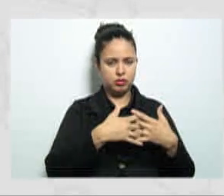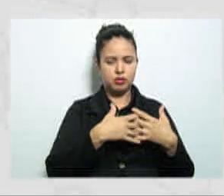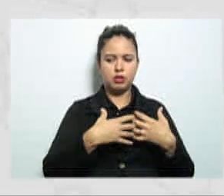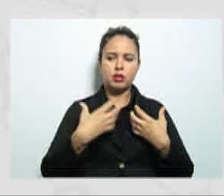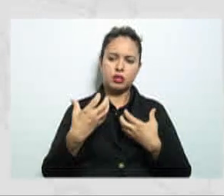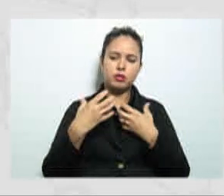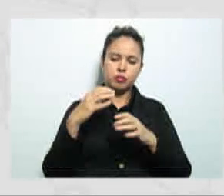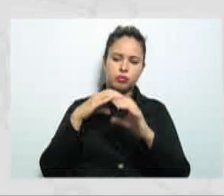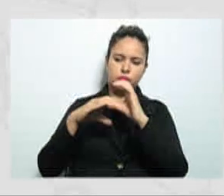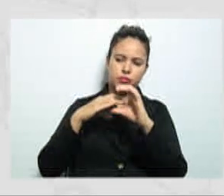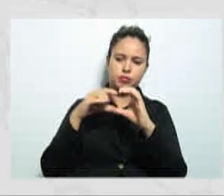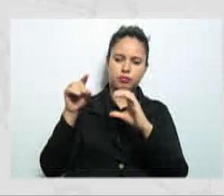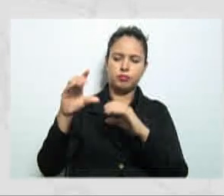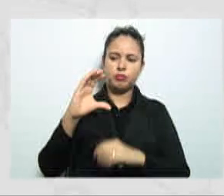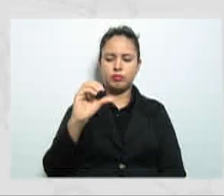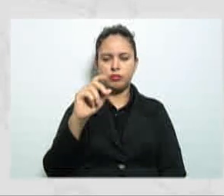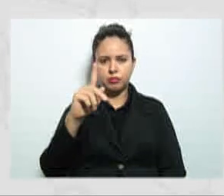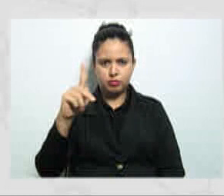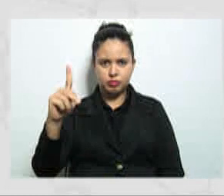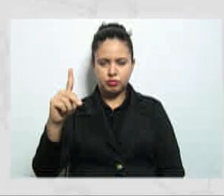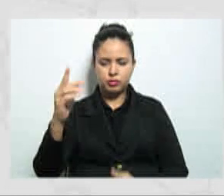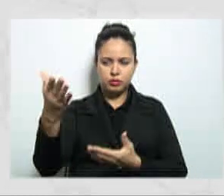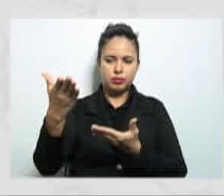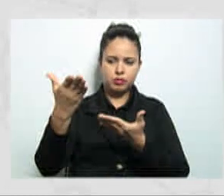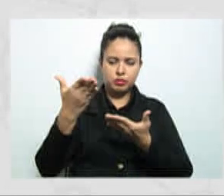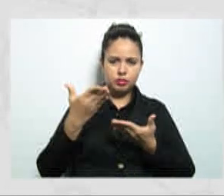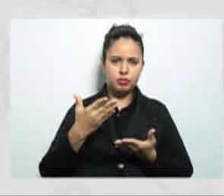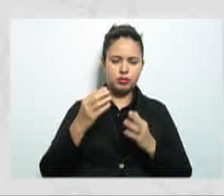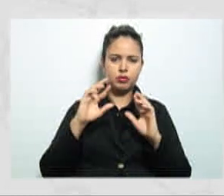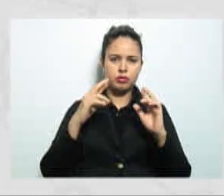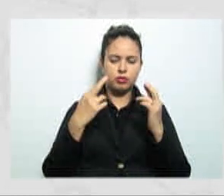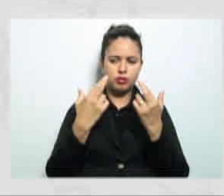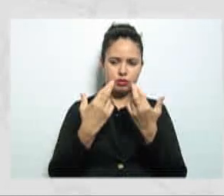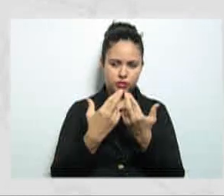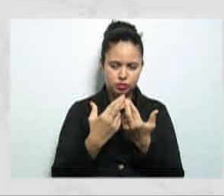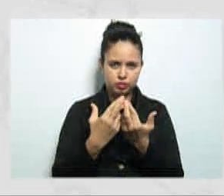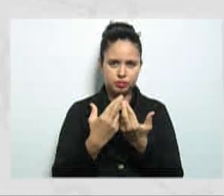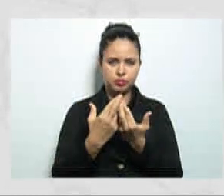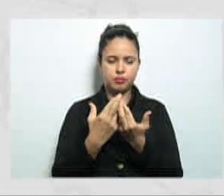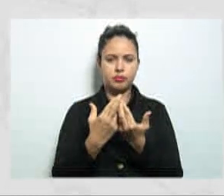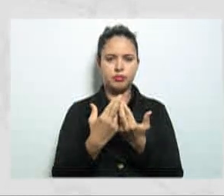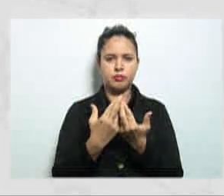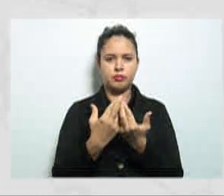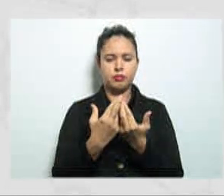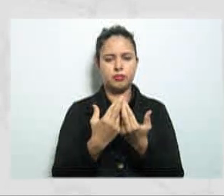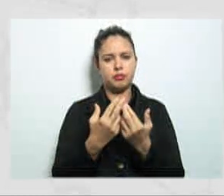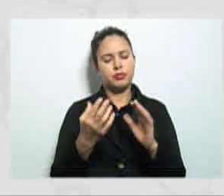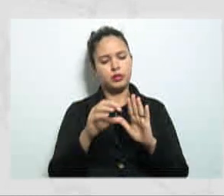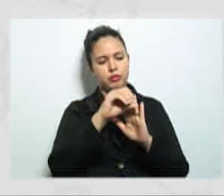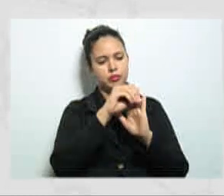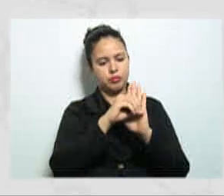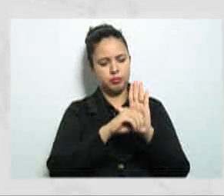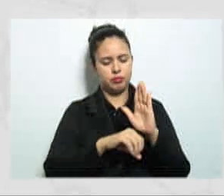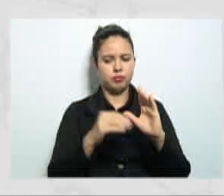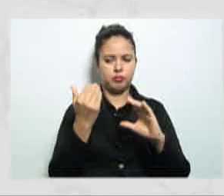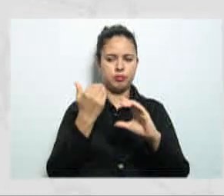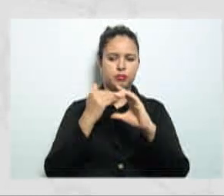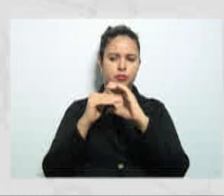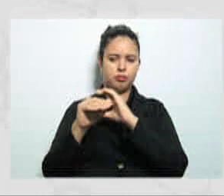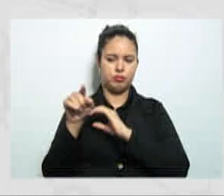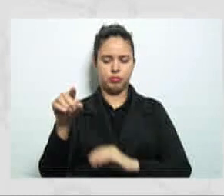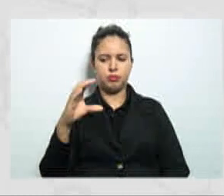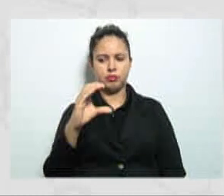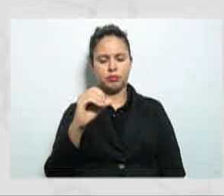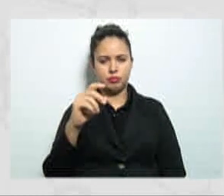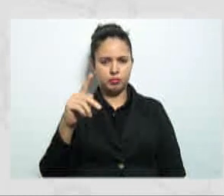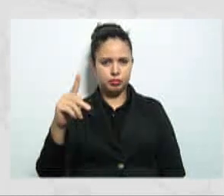Para convidá-los para uma reunião, para um congresso. Então, ele enviaria um ofício para essa cooperativa,